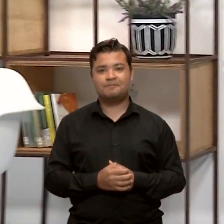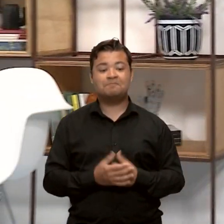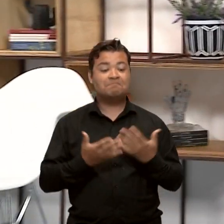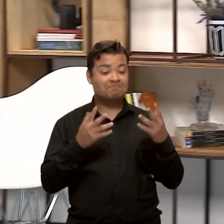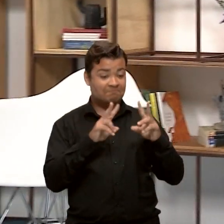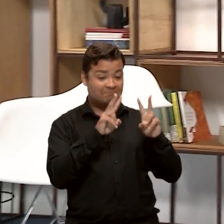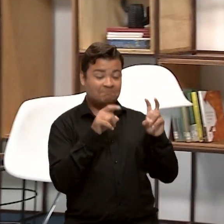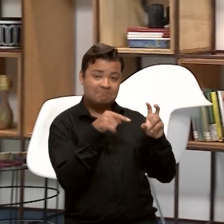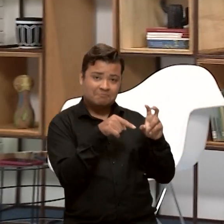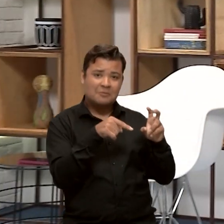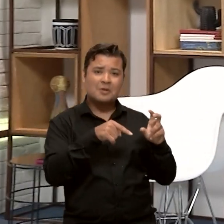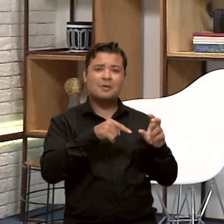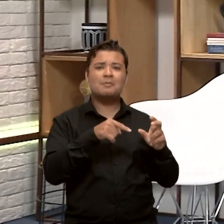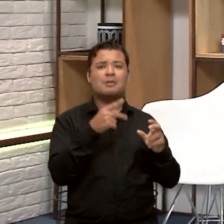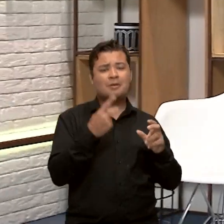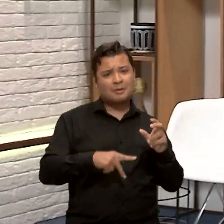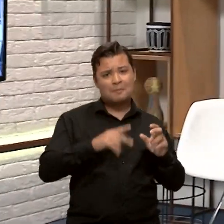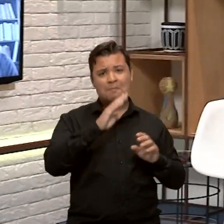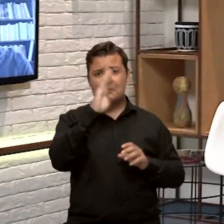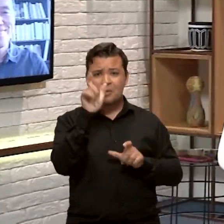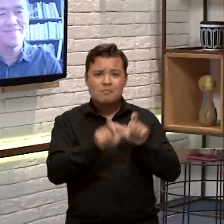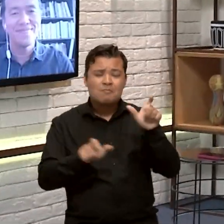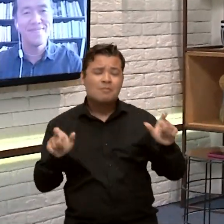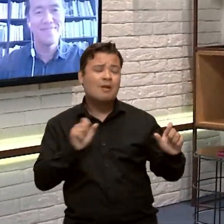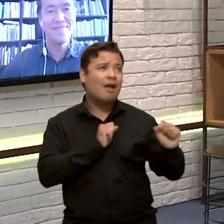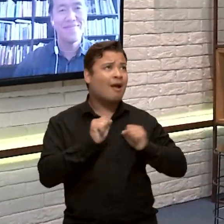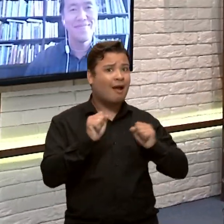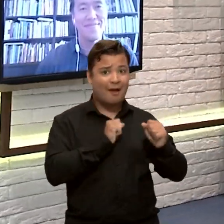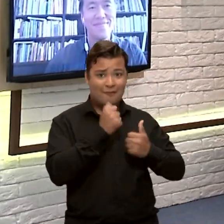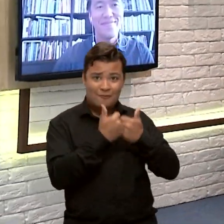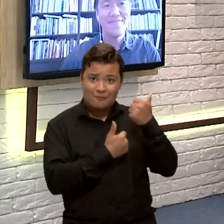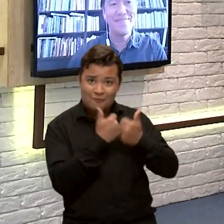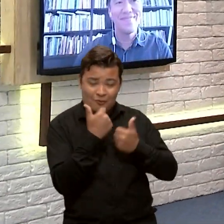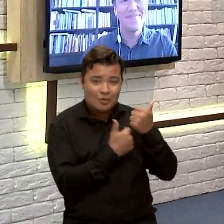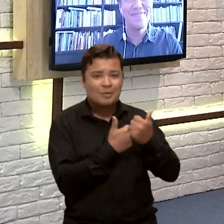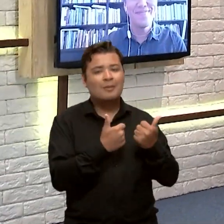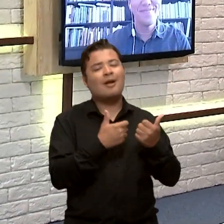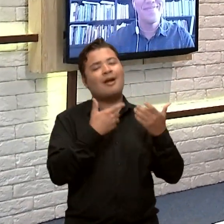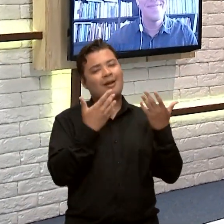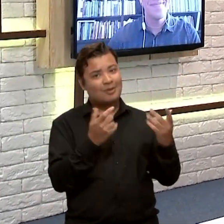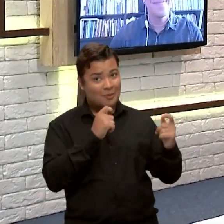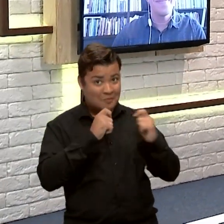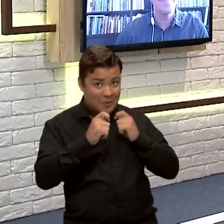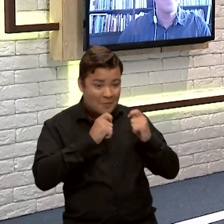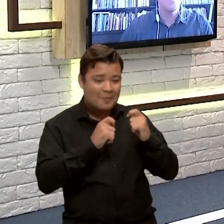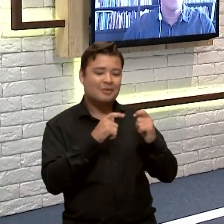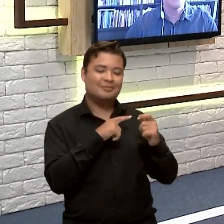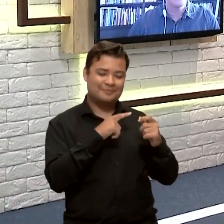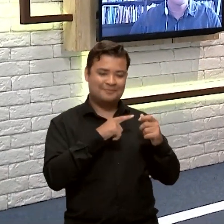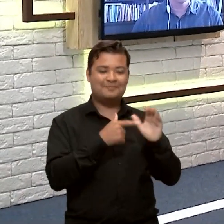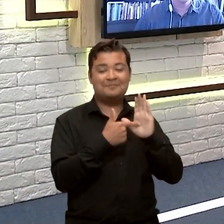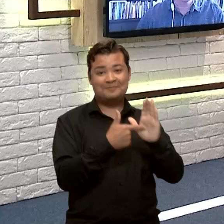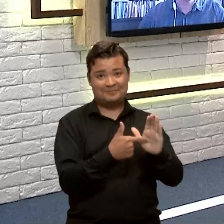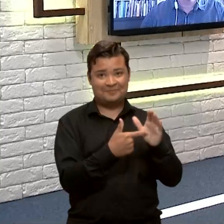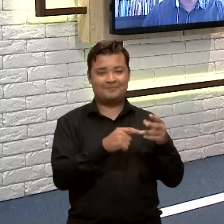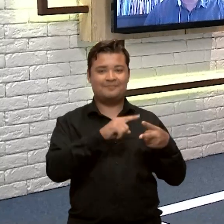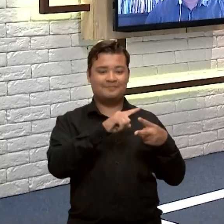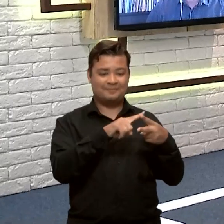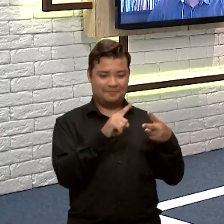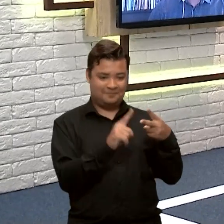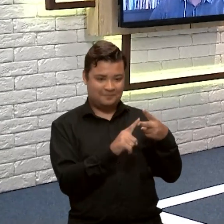essa paixão dos brasileiros por futebol, nós vamos receber aqui os nossos entrevistados. Sejam muito bem-vindos.